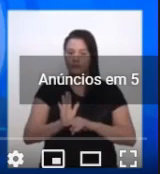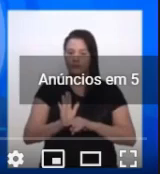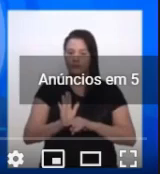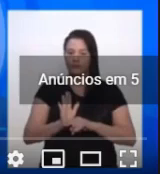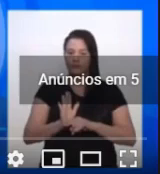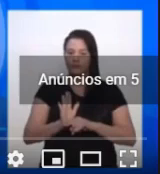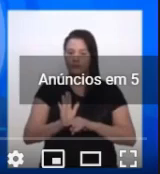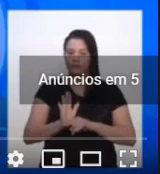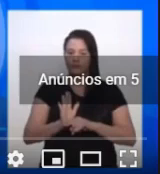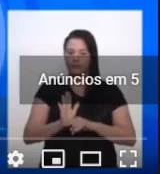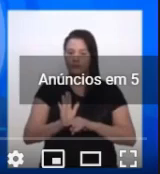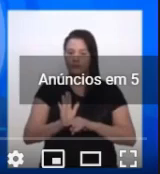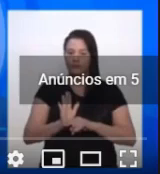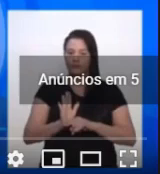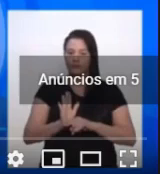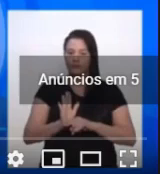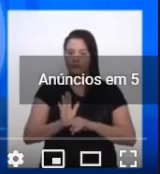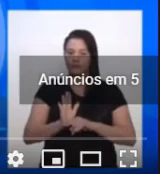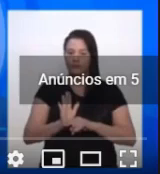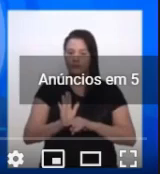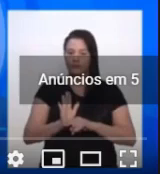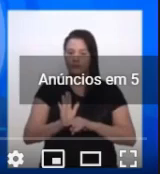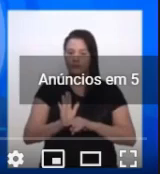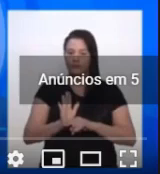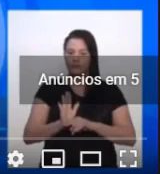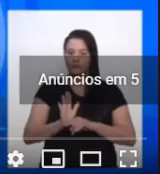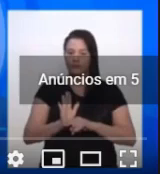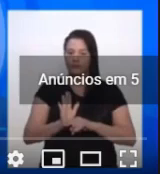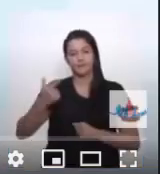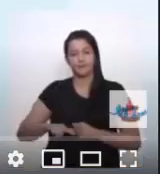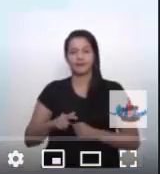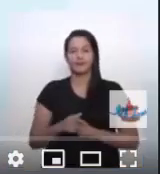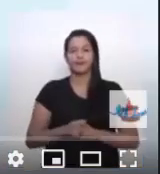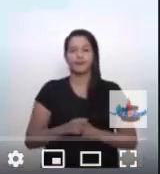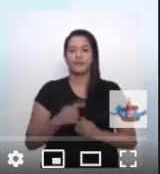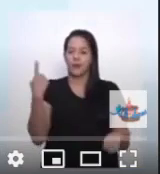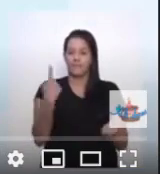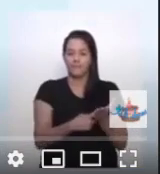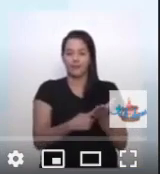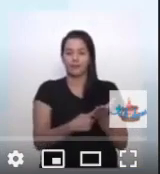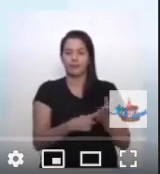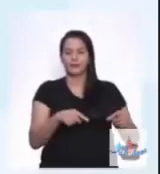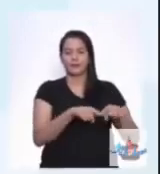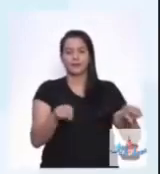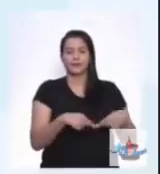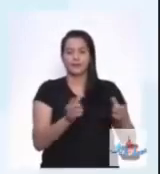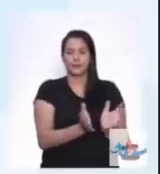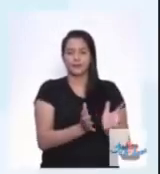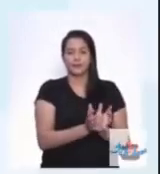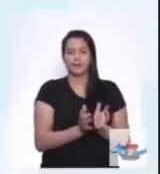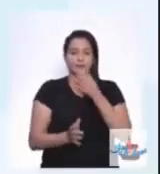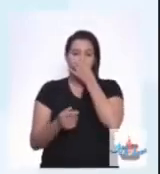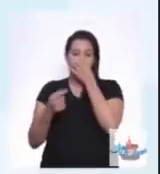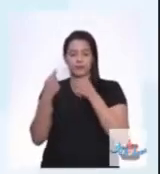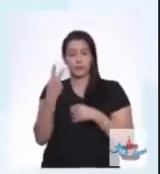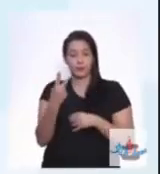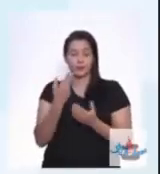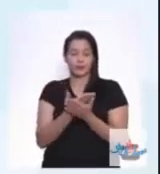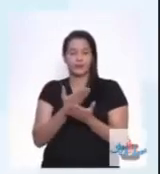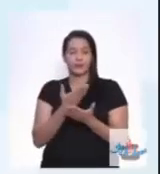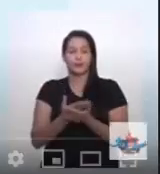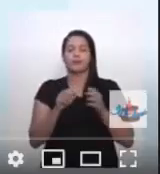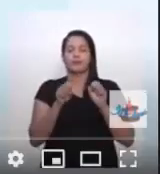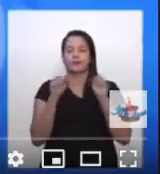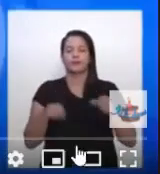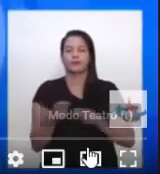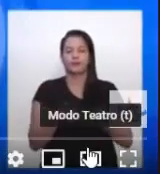da professora, ok? Mas aí a gente segue. Vamos mais um pouquinho. Pacto colonial. Na próxima aula, que nós teremos 2 aulas sobre mercantilismo, eu vou falar muito mais sobre o